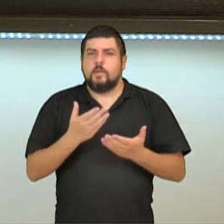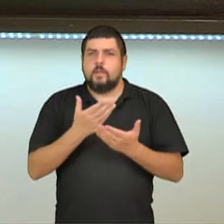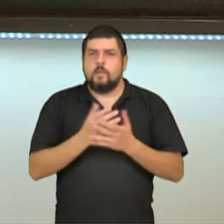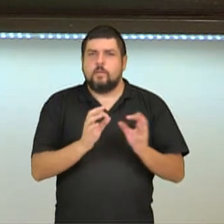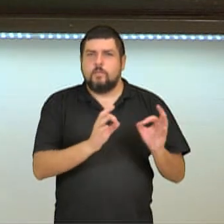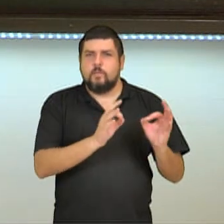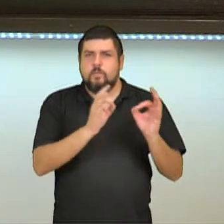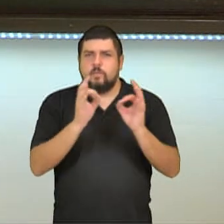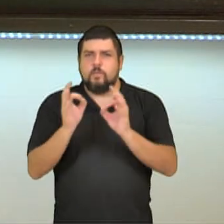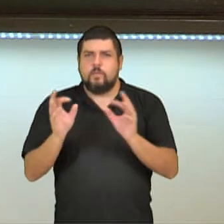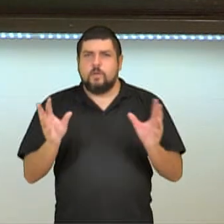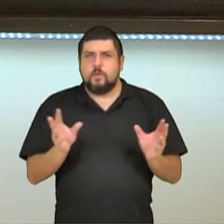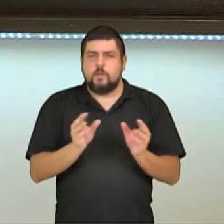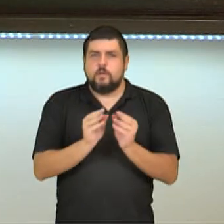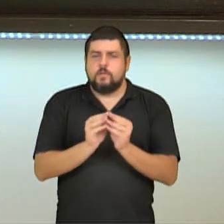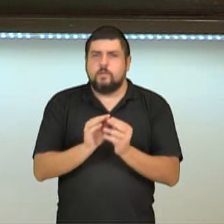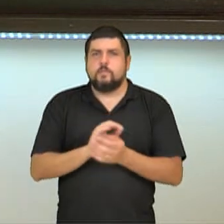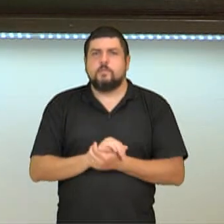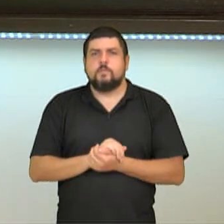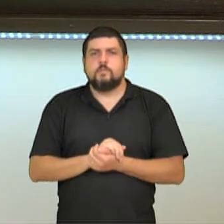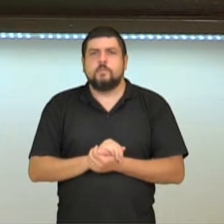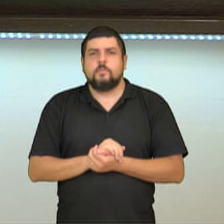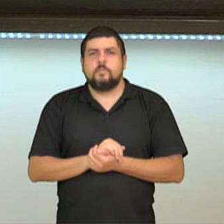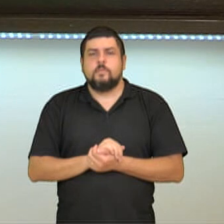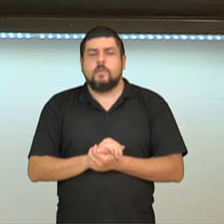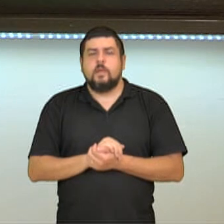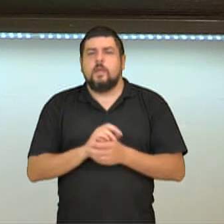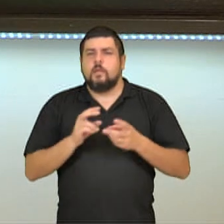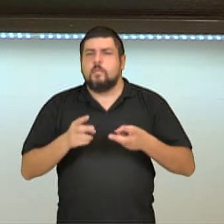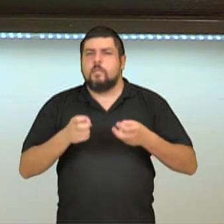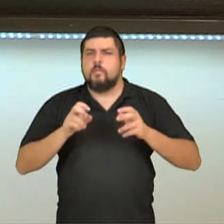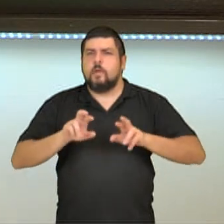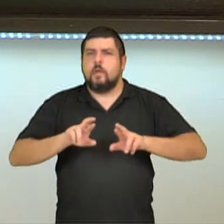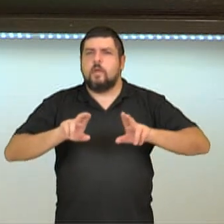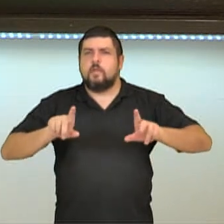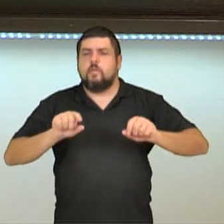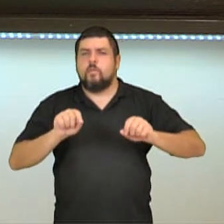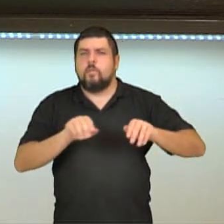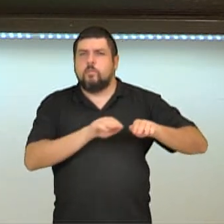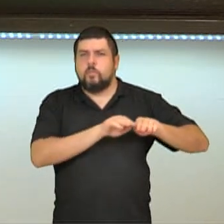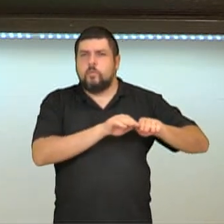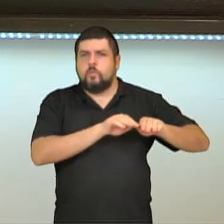encerra a nossa aula, retomando que vimos a diferença entre figuras não